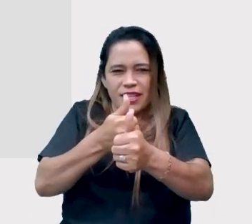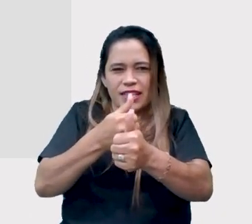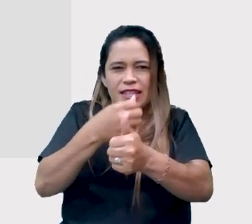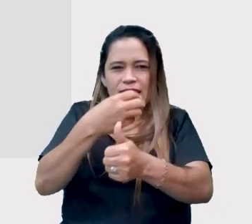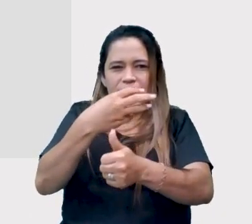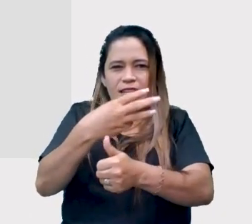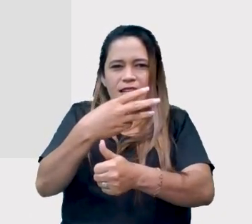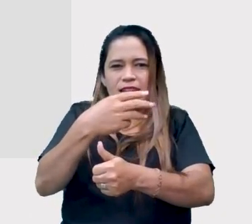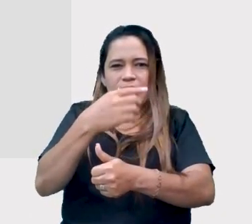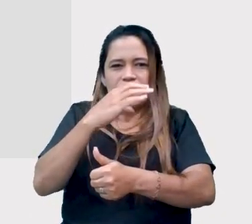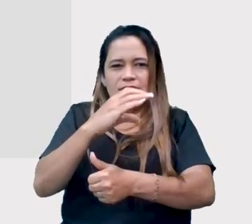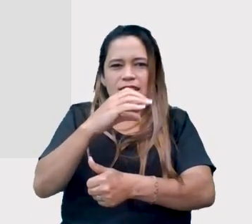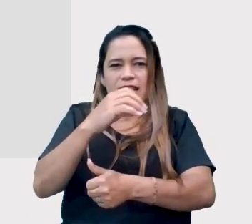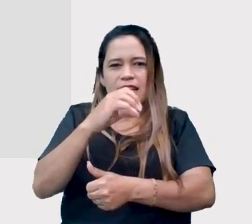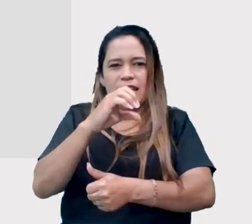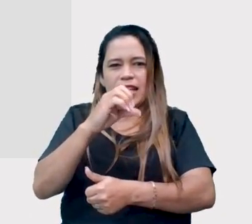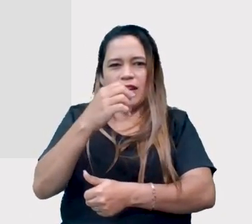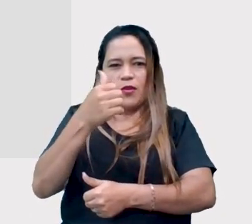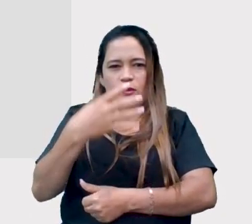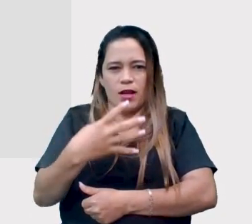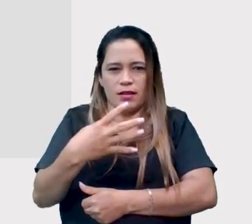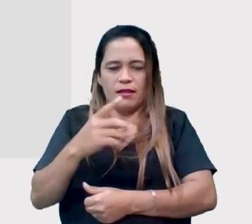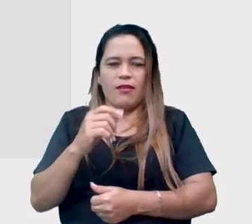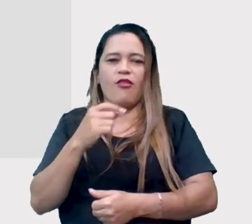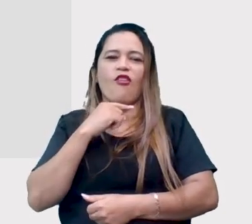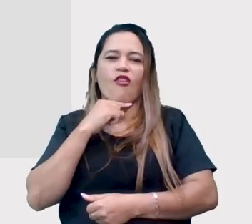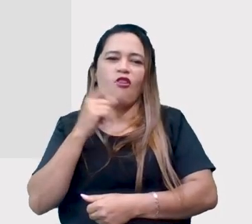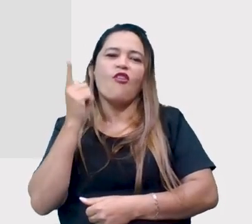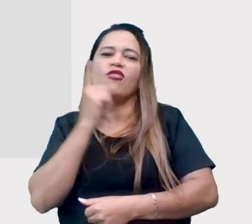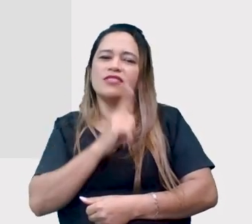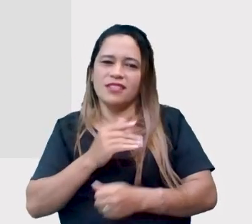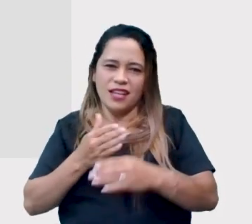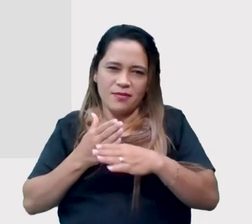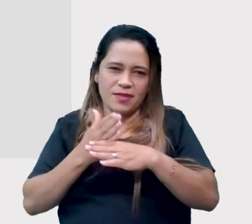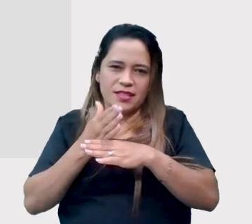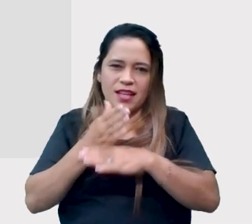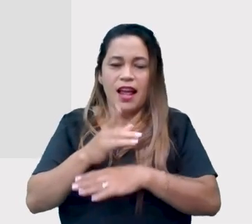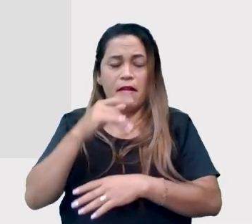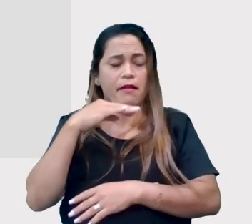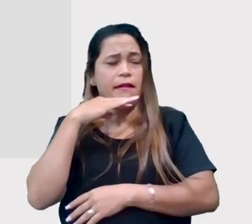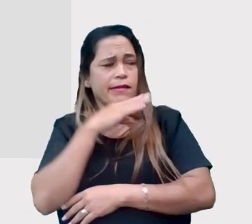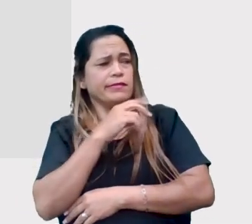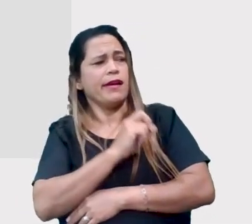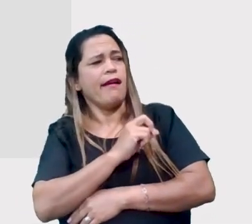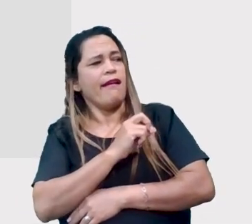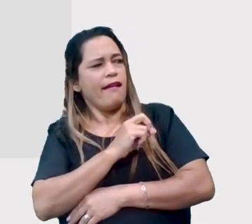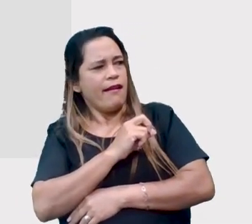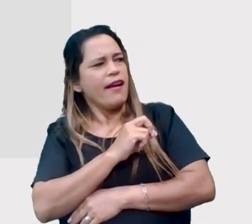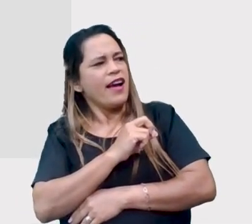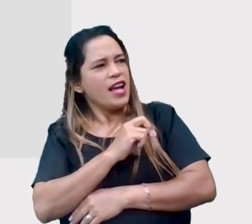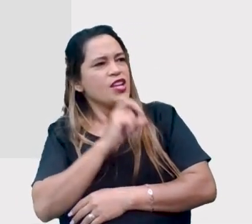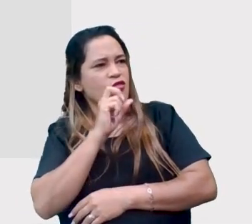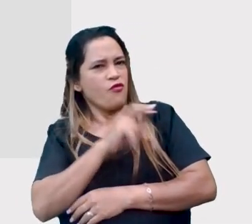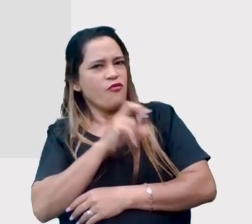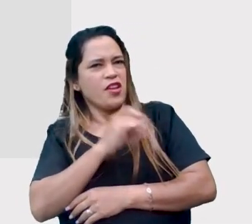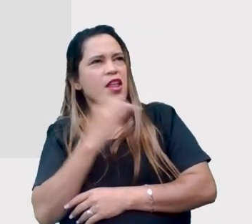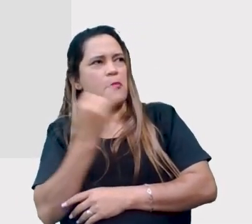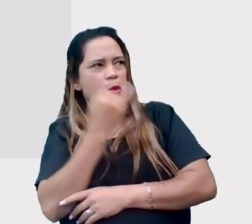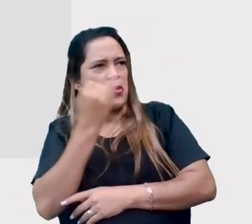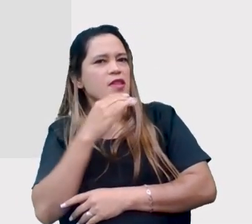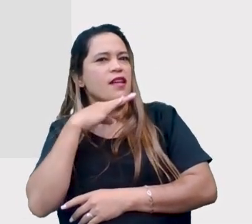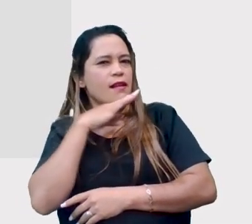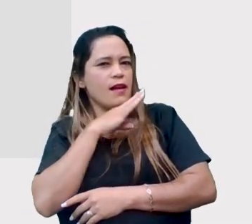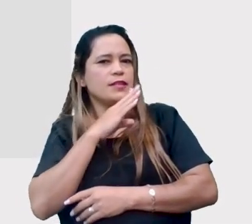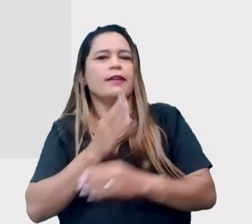TCD4, consegue enganar esse linfócito, o linfócito acha que o vírus é algo muito importante e manda o vírus para onde?